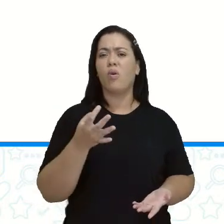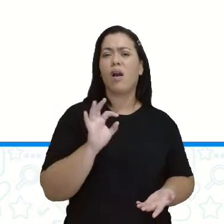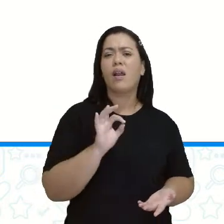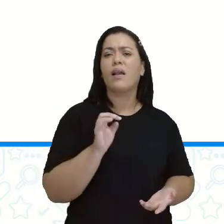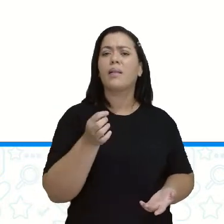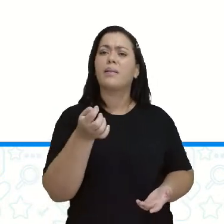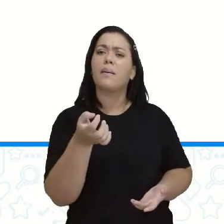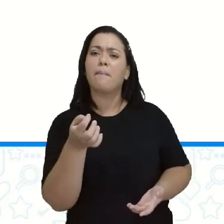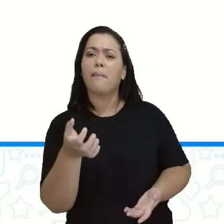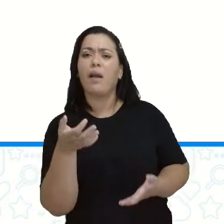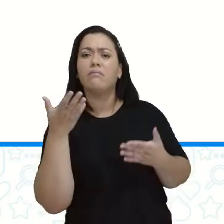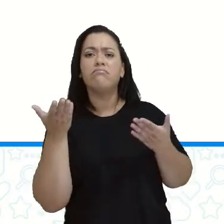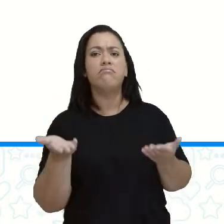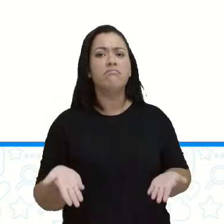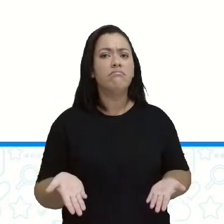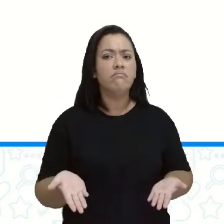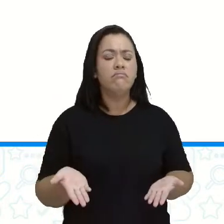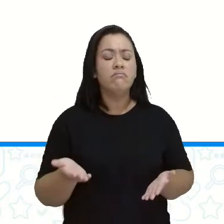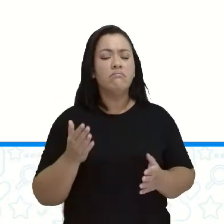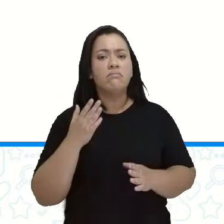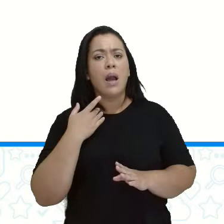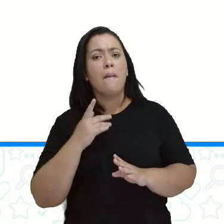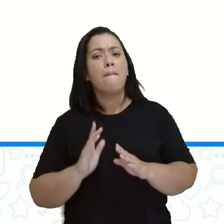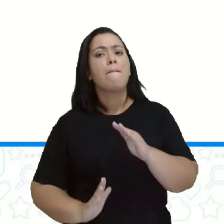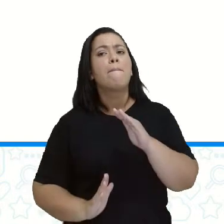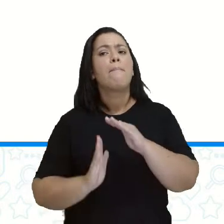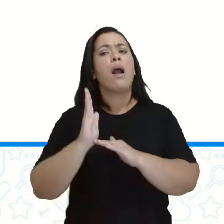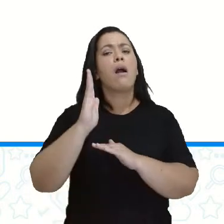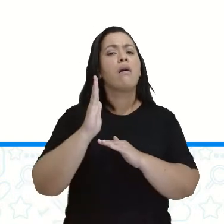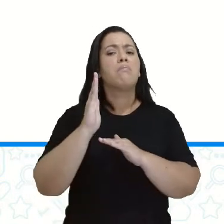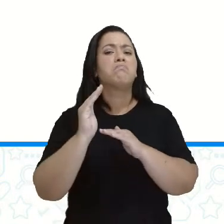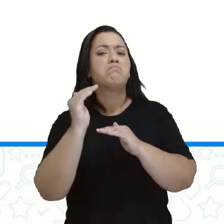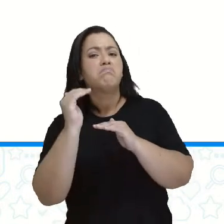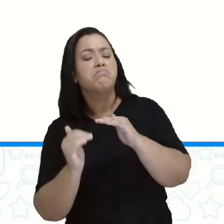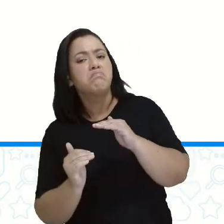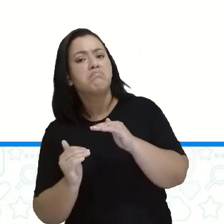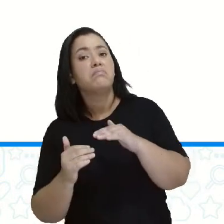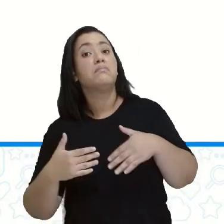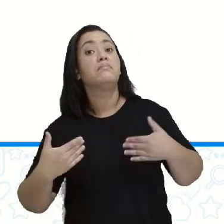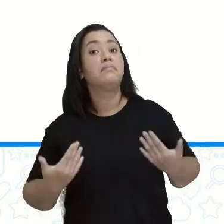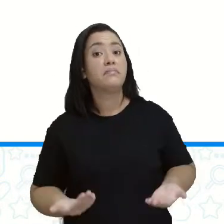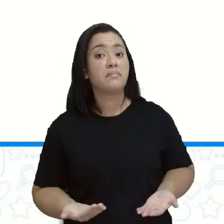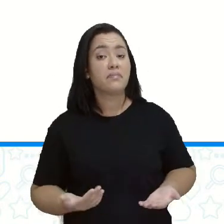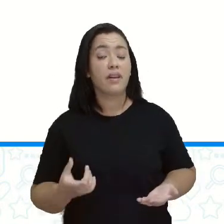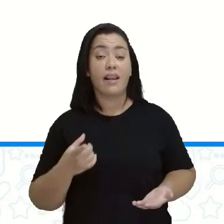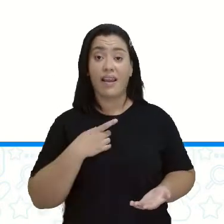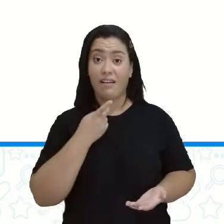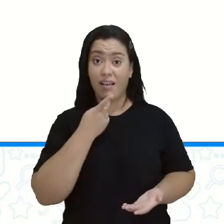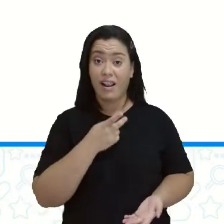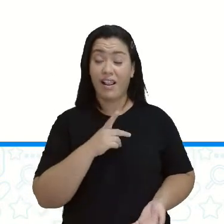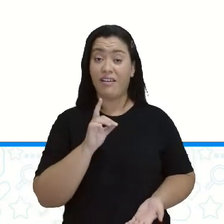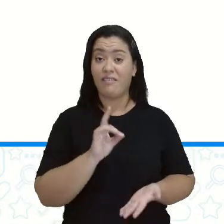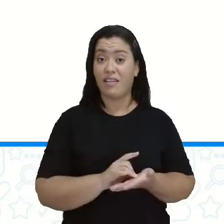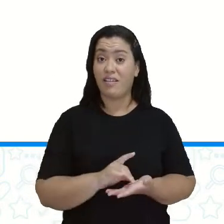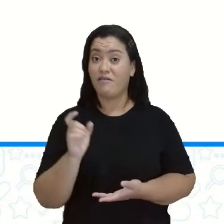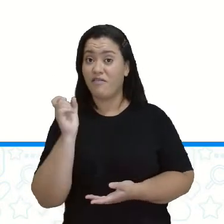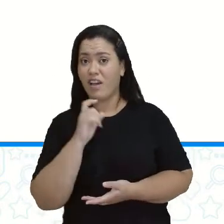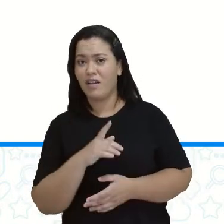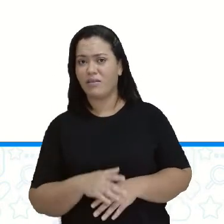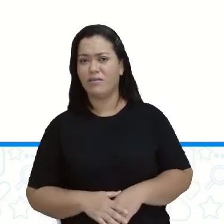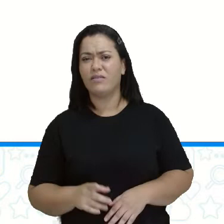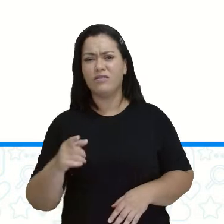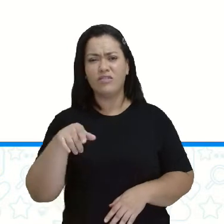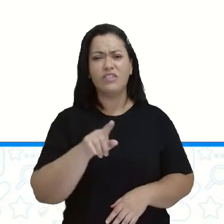chegou próximo ao 40, se passou do 40 ou se está abaixo de 40 para responder verdadeiro ou falso. E aí,